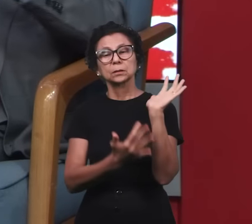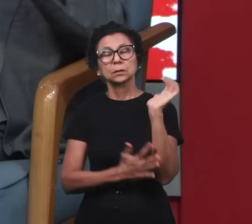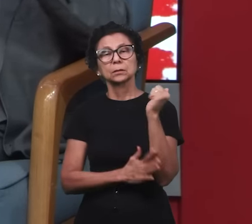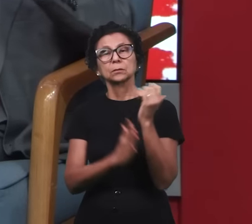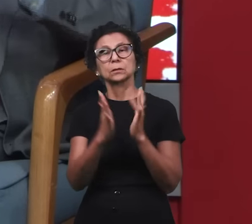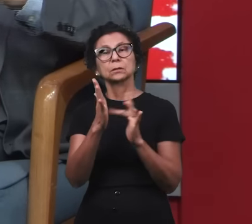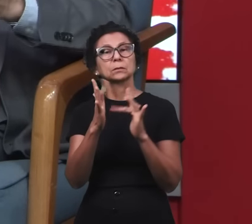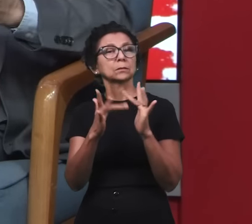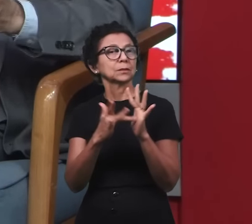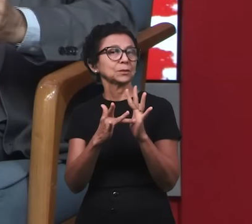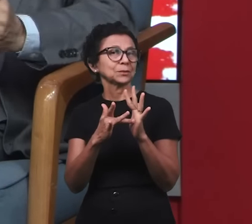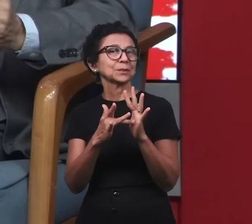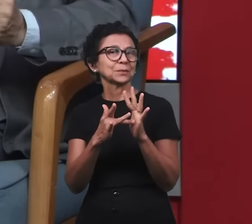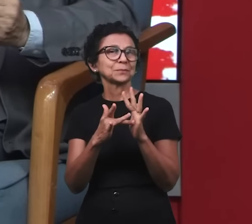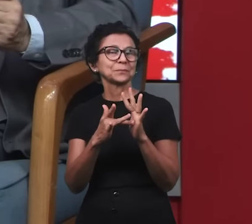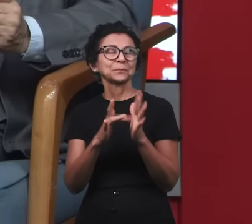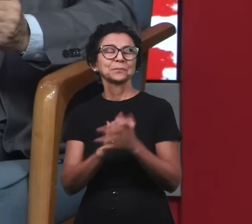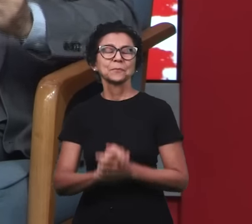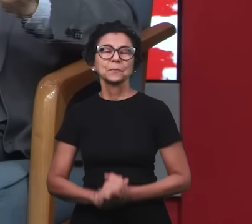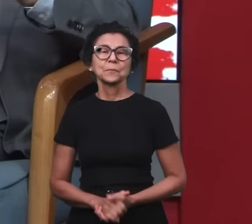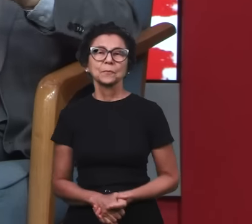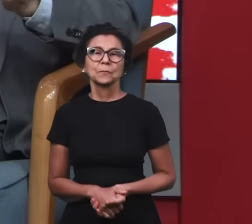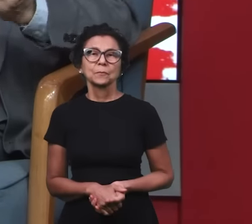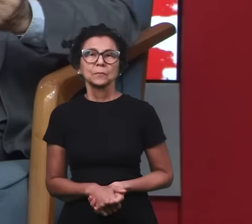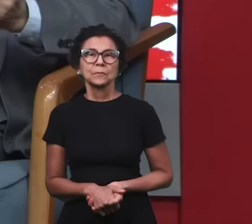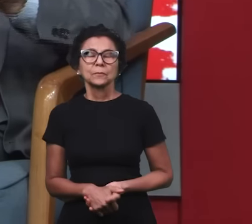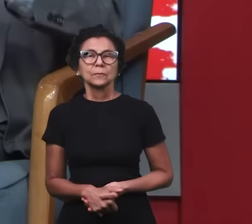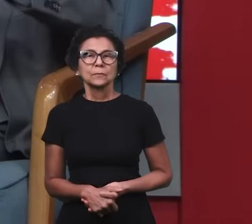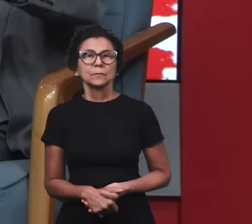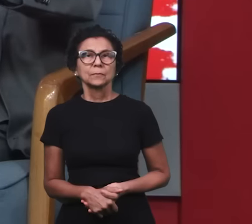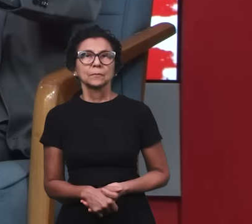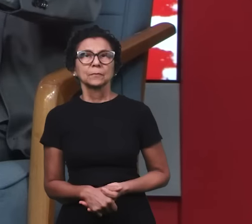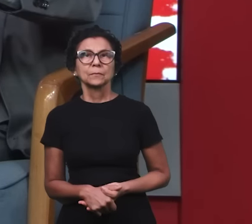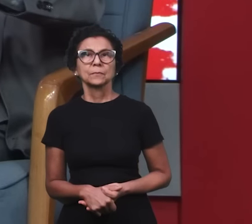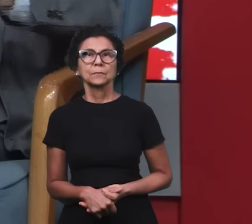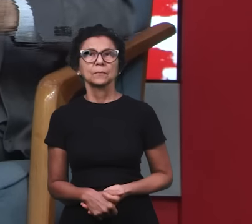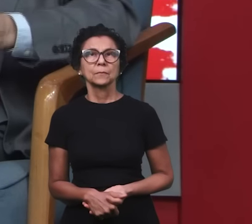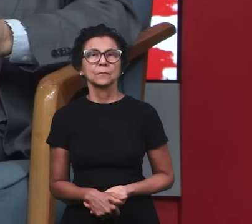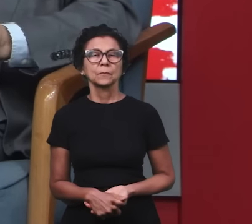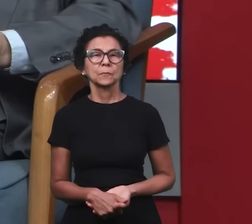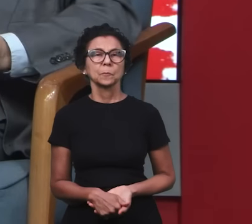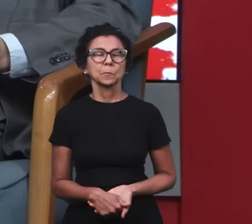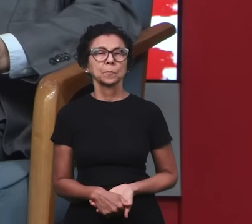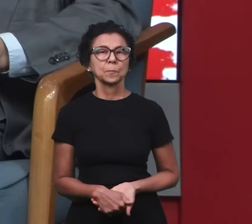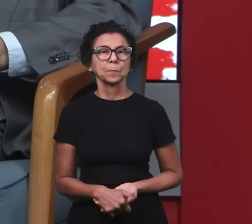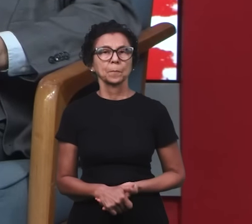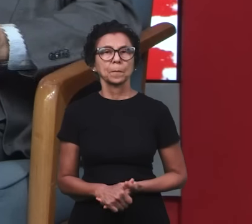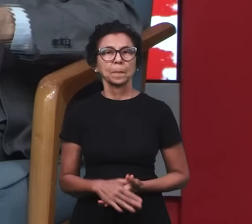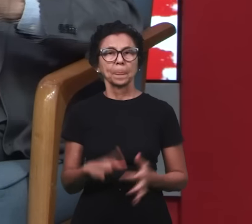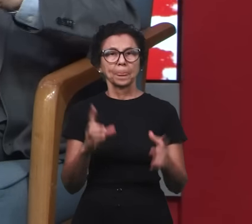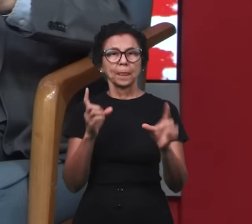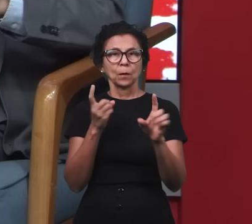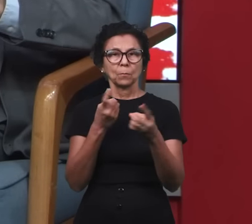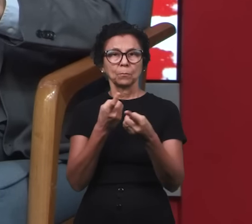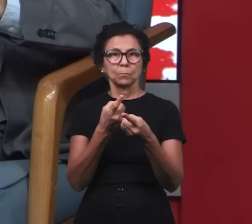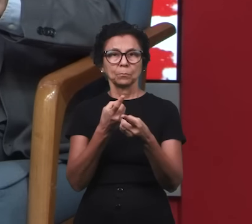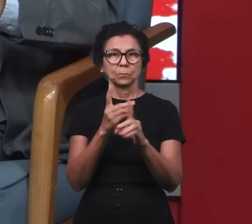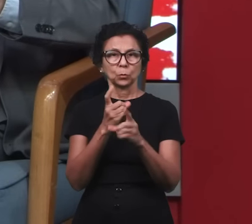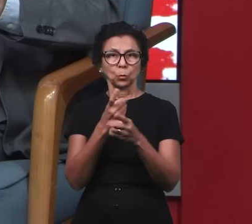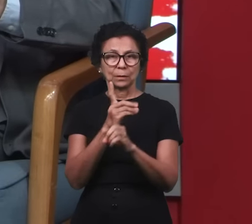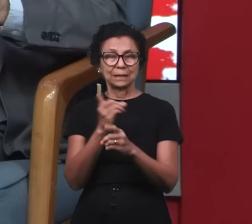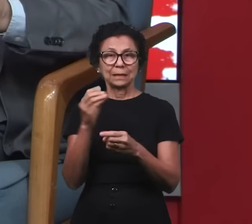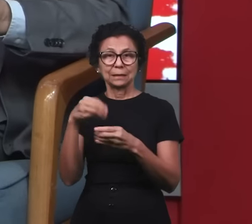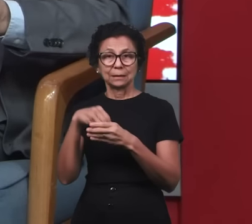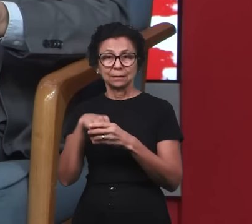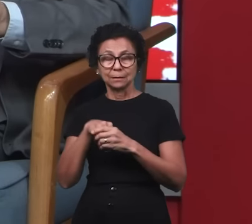corpo. Então, claro que essa doutrina que já está inserido aí na vida do